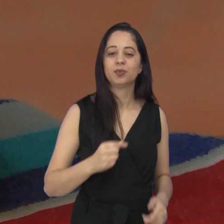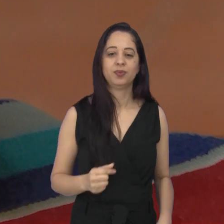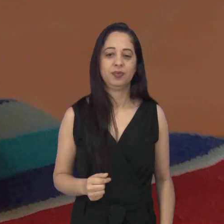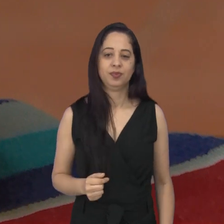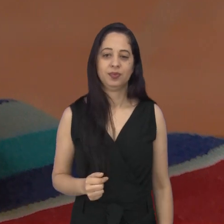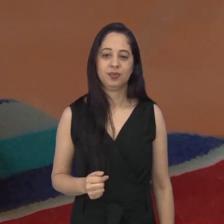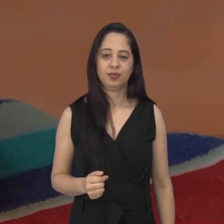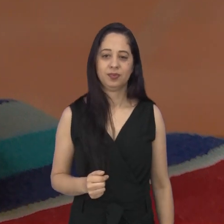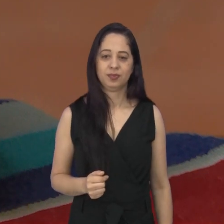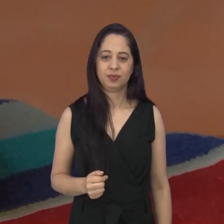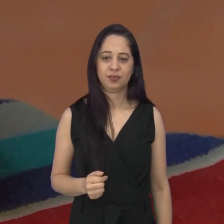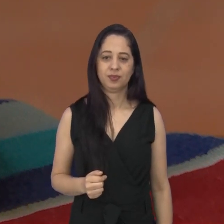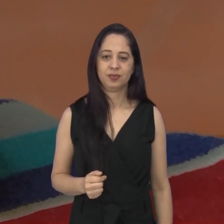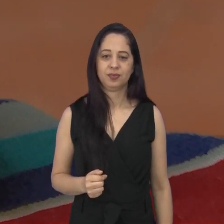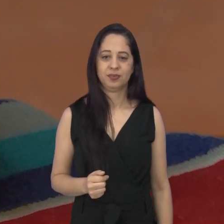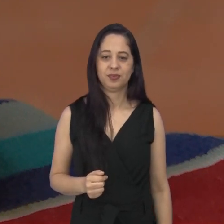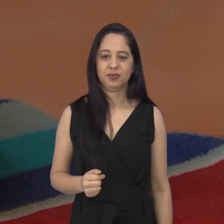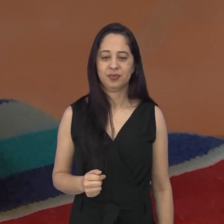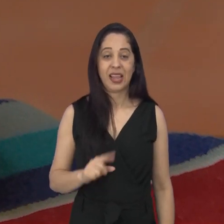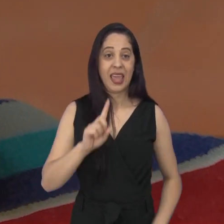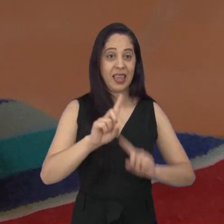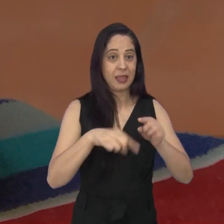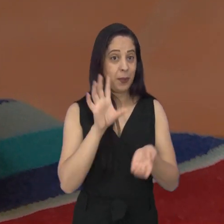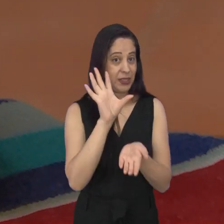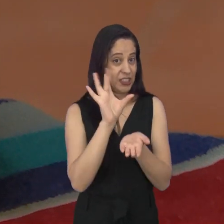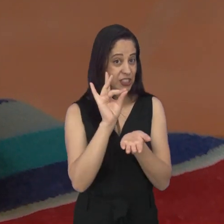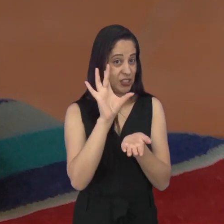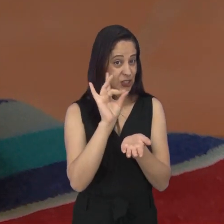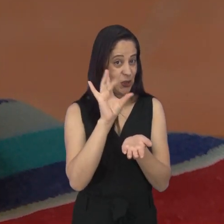E daí depois a gente cola esses